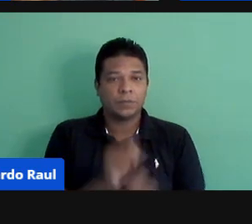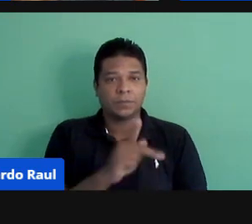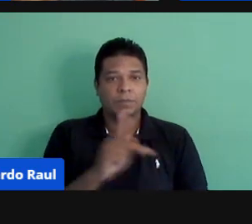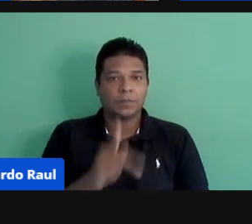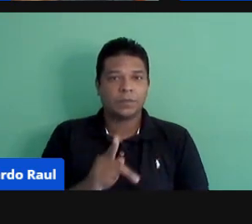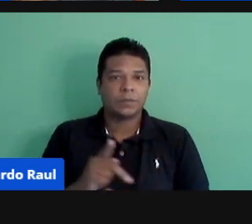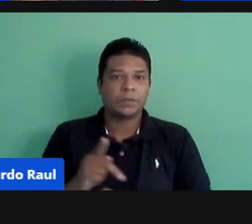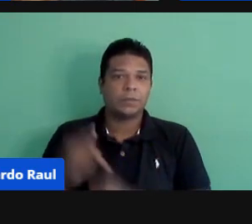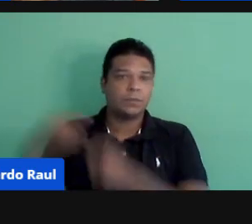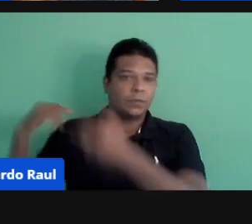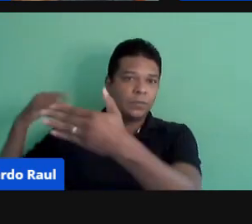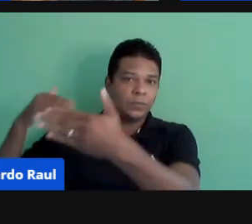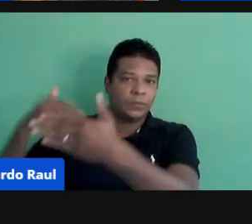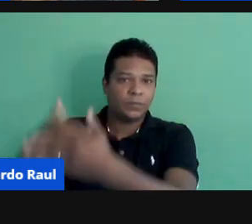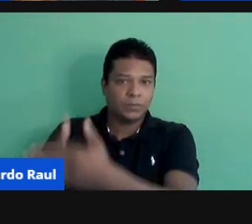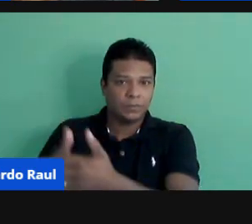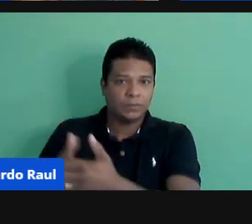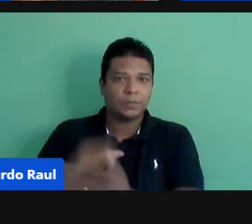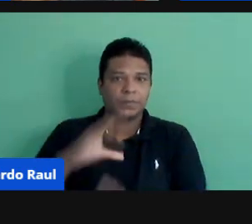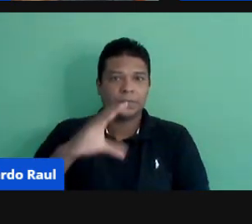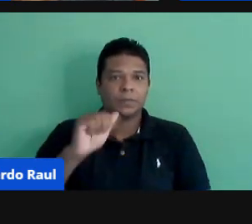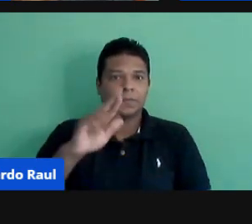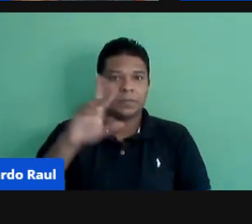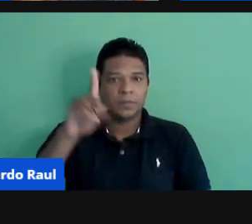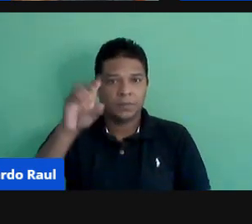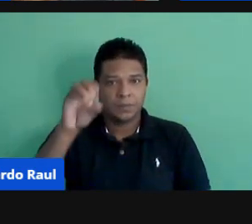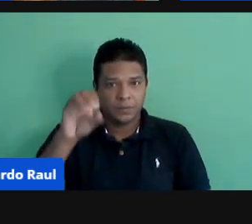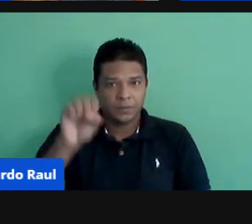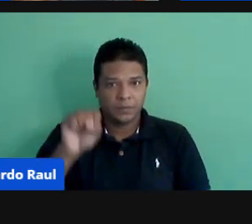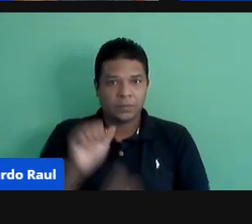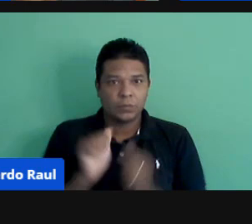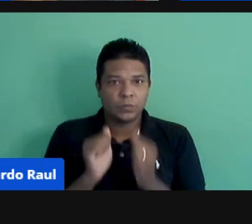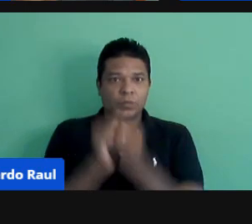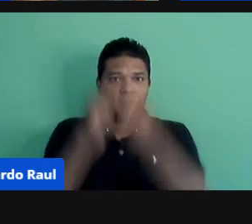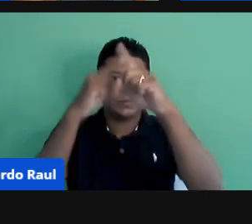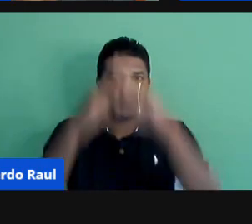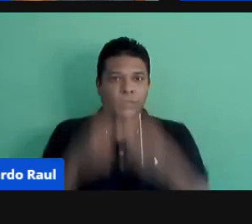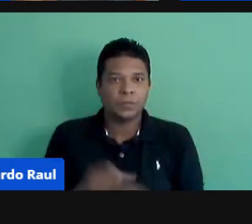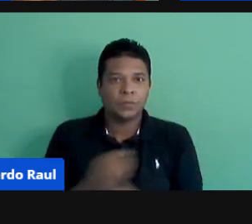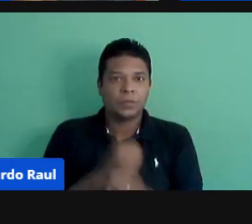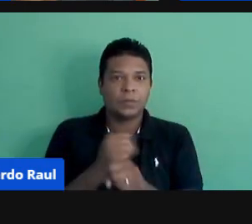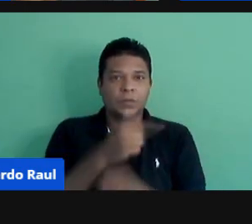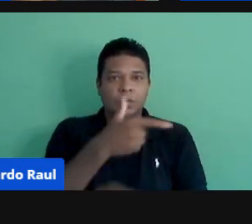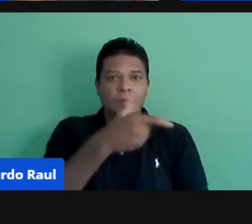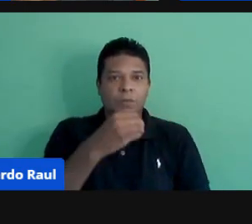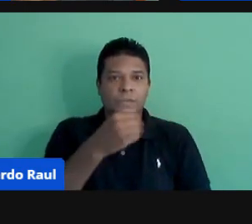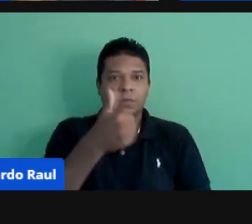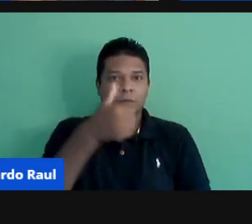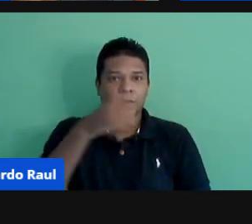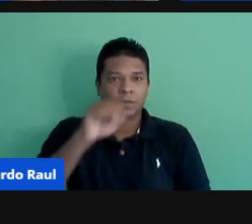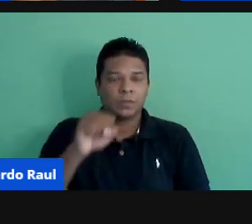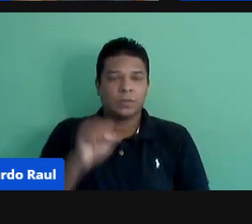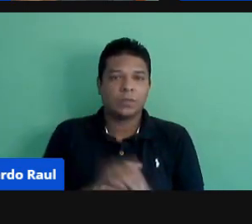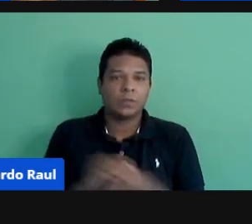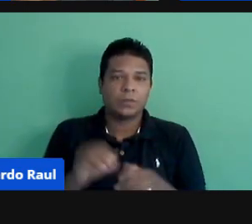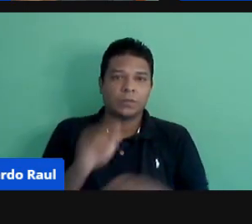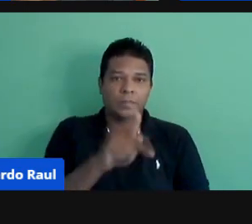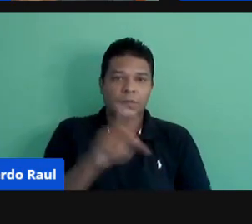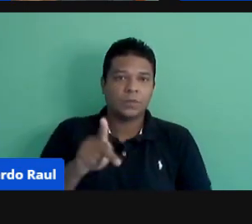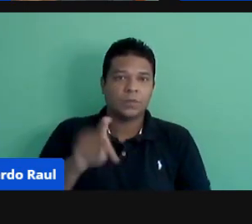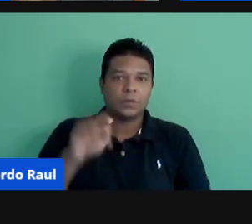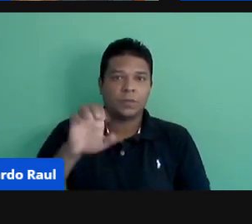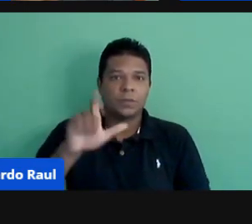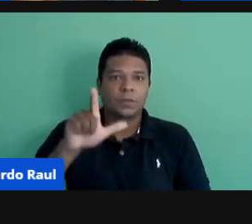data, né, o Carlos, né, a gente assumiu o concurso junto lá em 2018. O Elton, a gente se conhece, né, da época